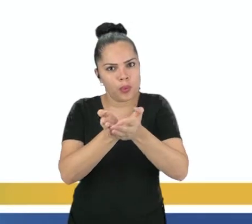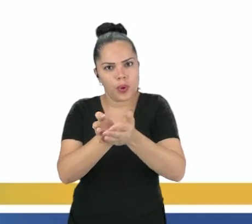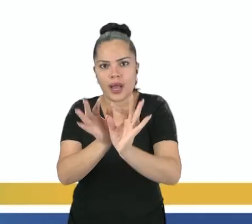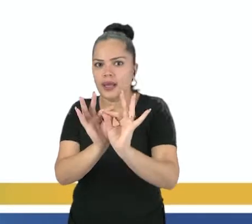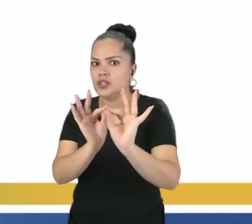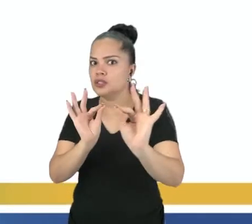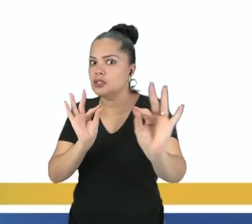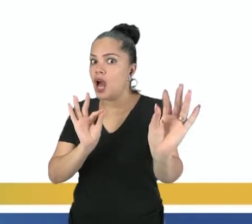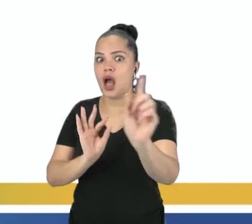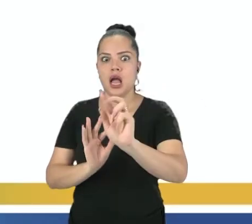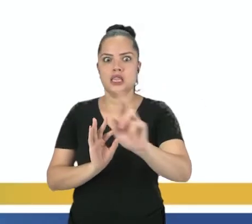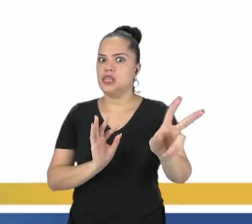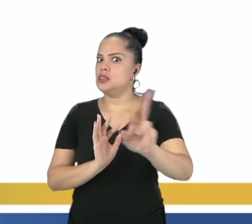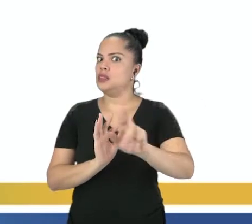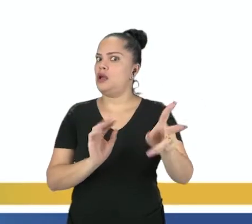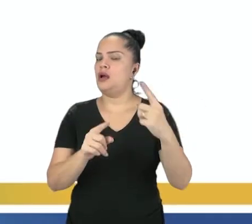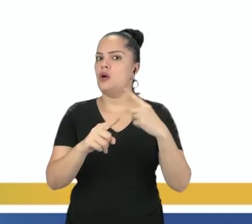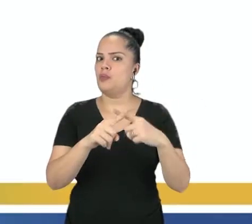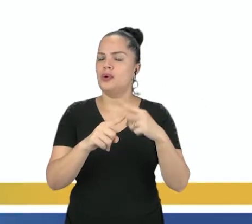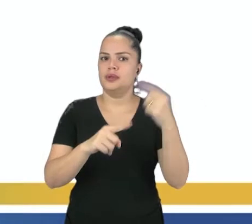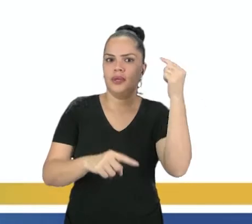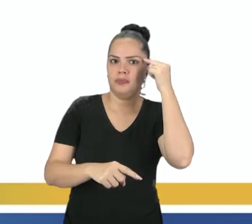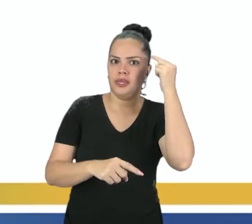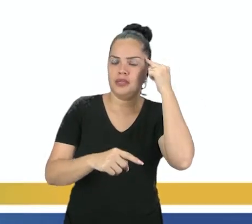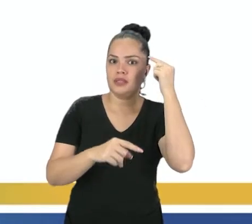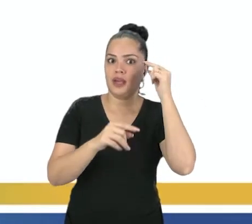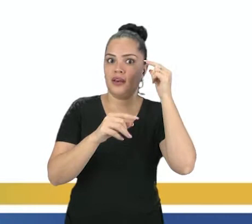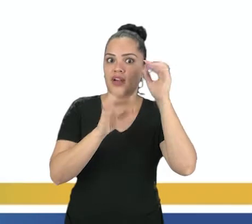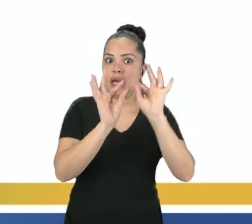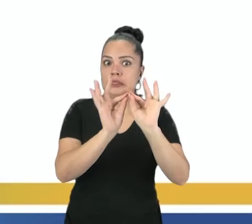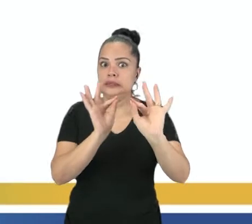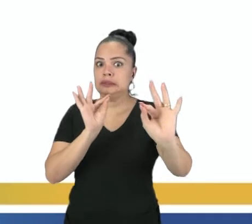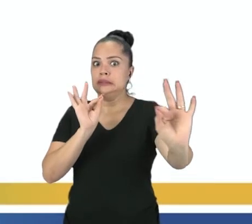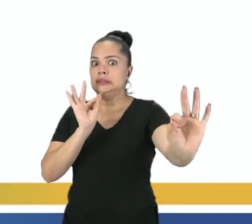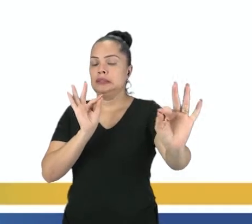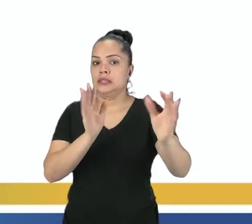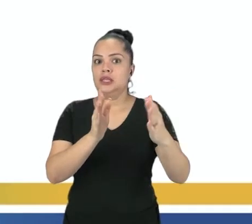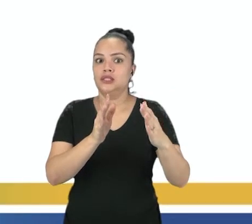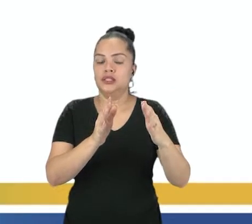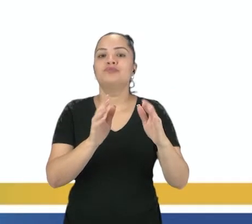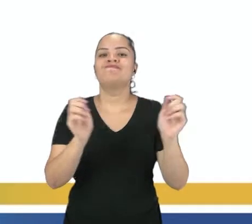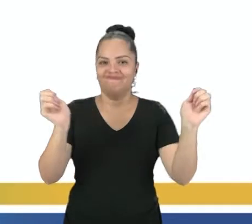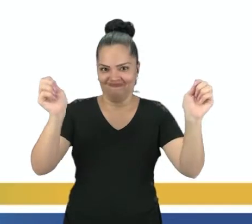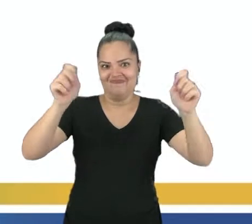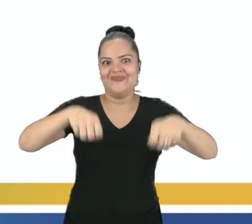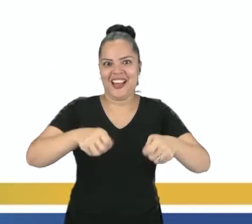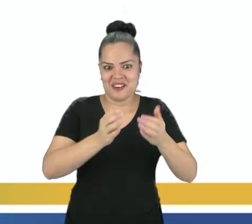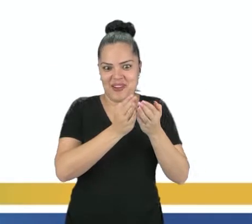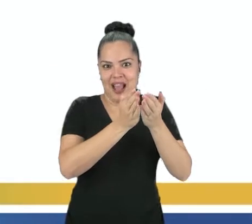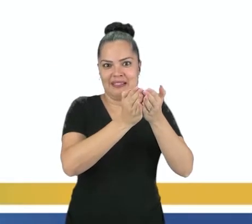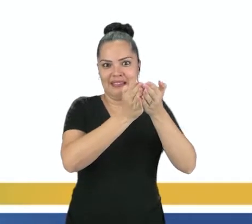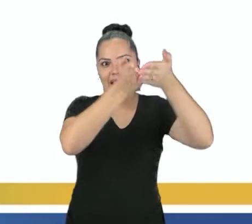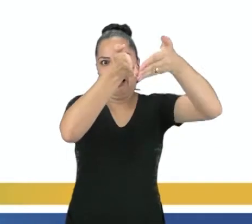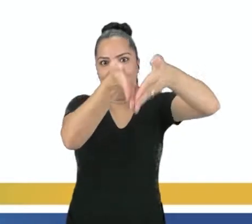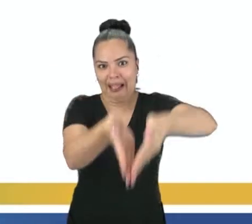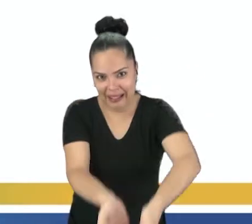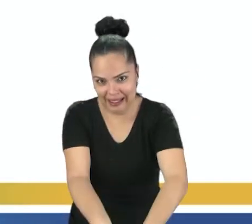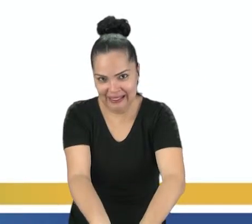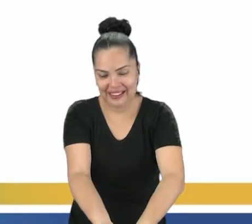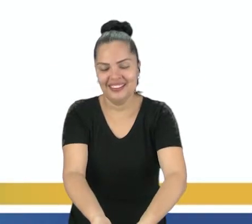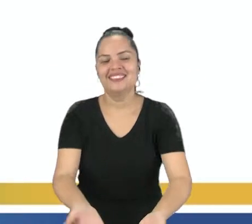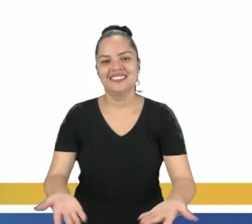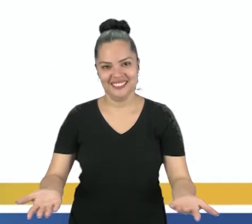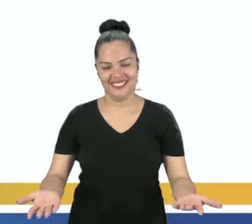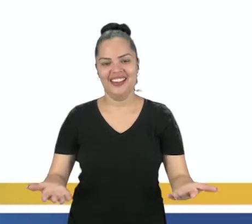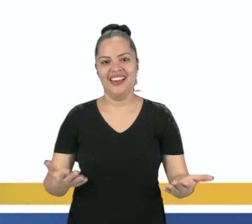costa, pois acreditavam que quanto mais se afastassem, maior seria o perigo de despencar com sua embarcação no